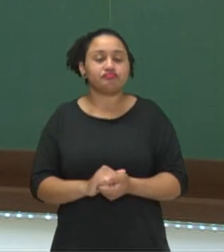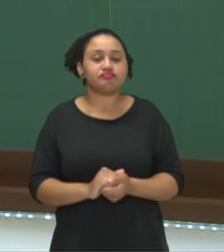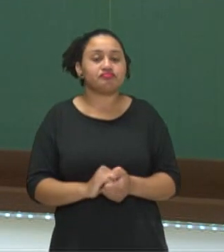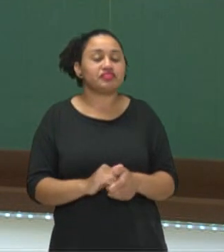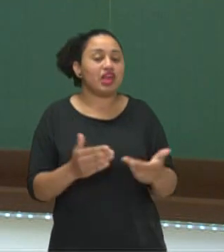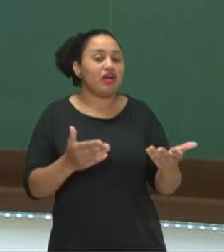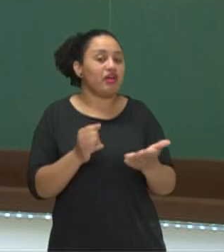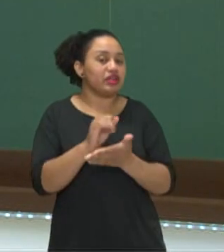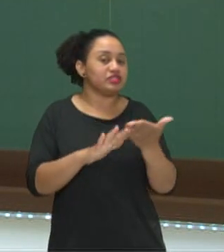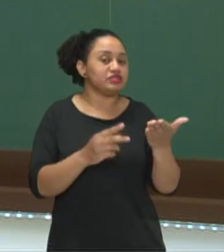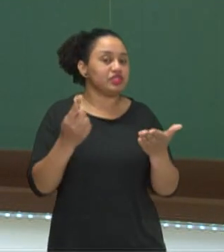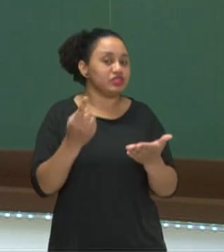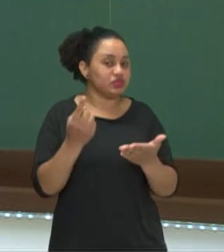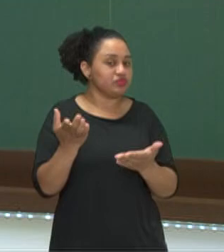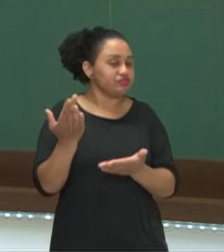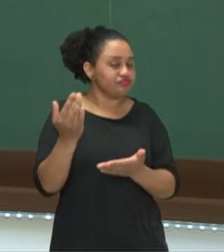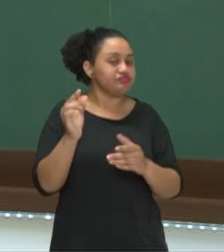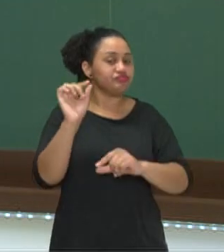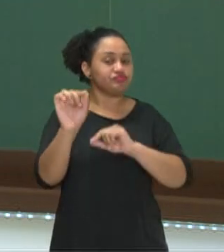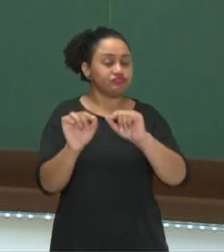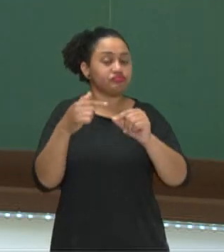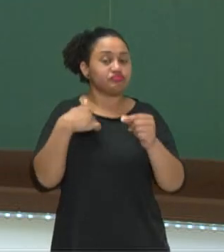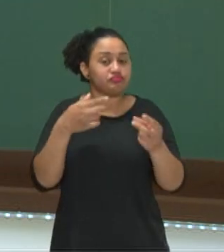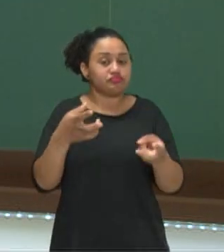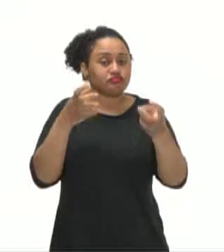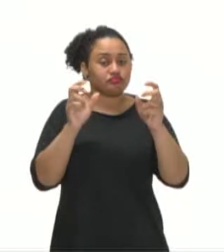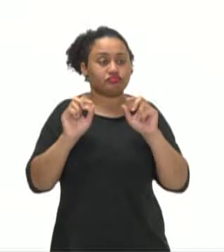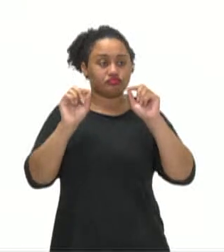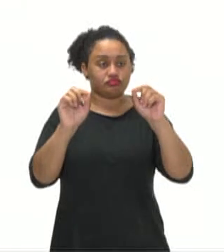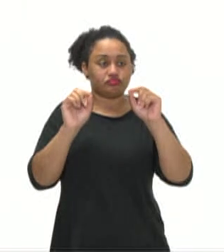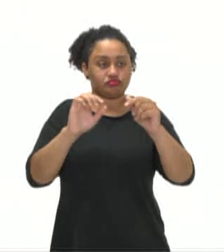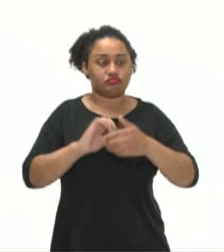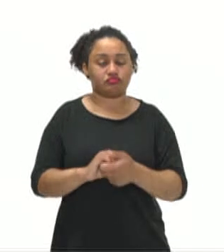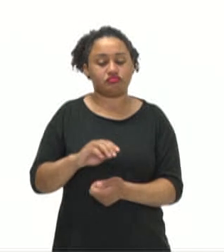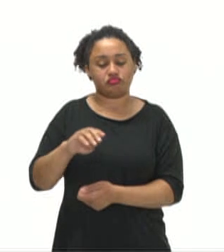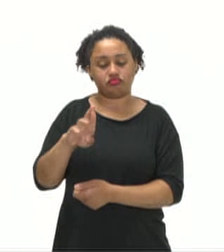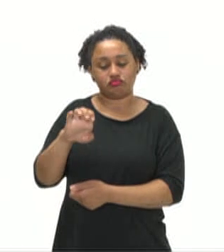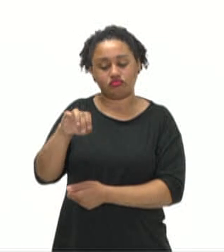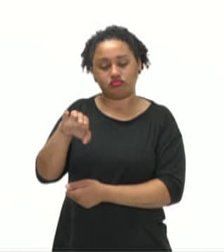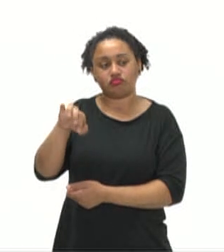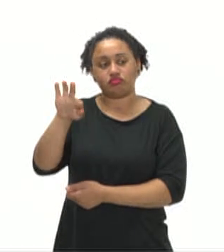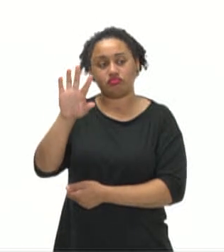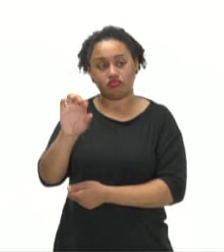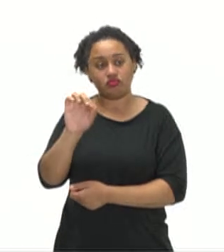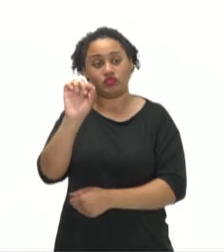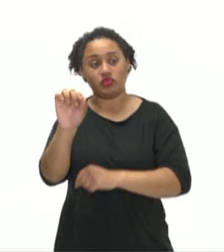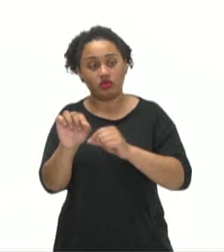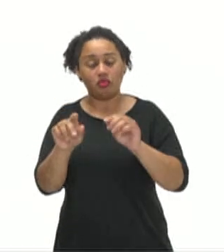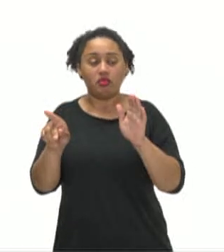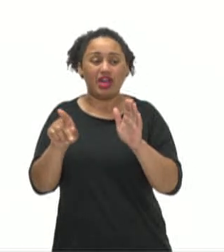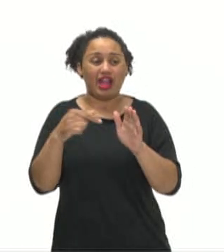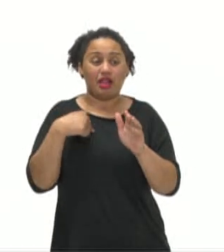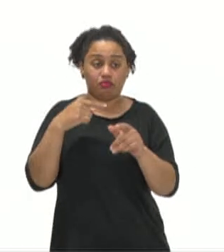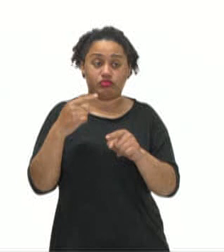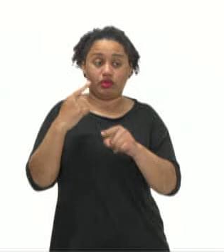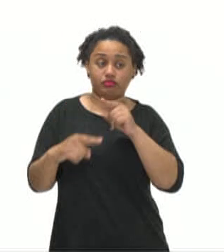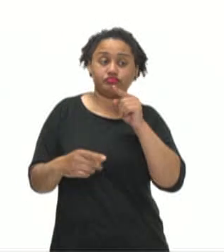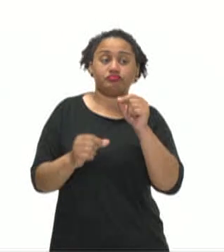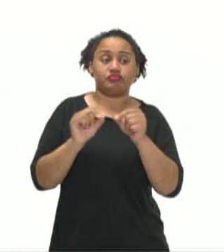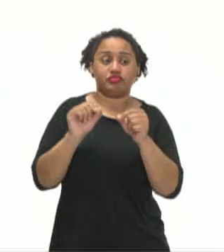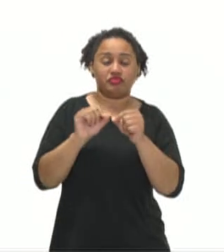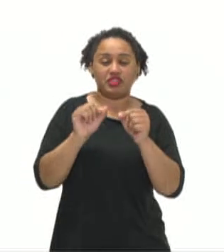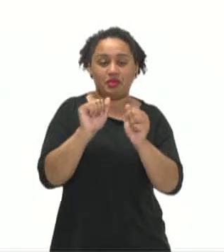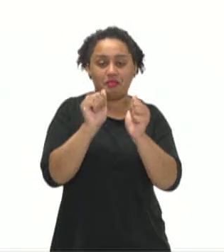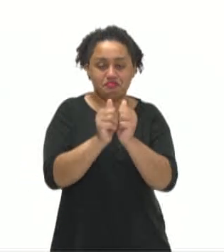Vamos fazer a primeira atividade, então? Olha só. O bromato de potássio, produto de aplicação proibida na fabricação de